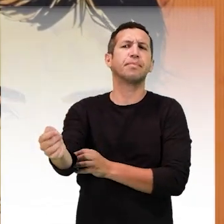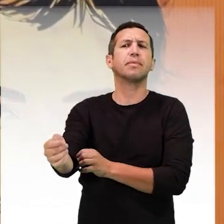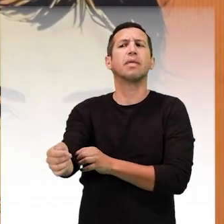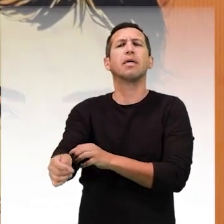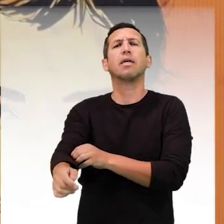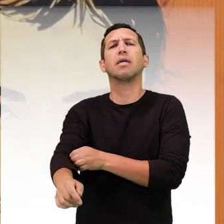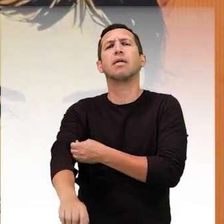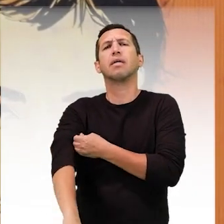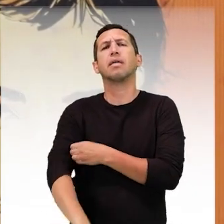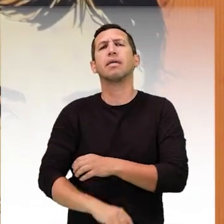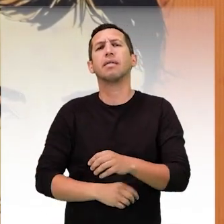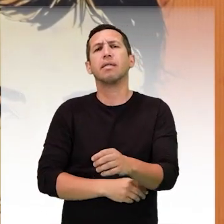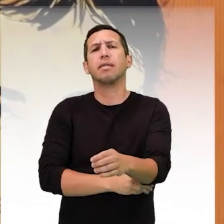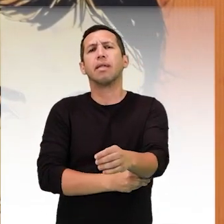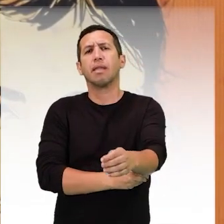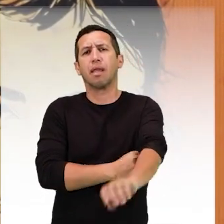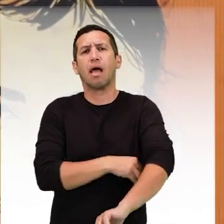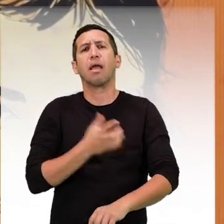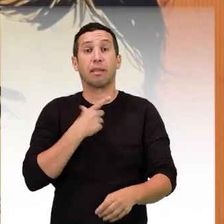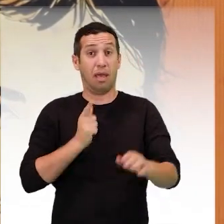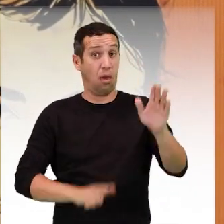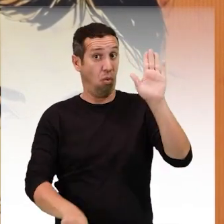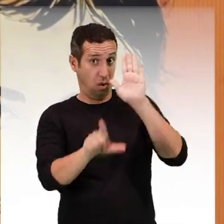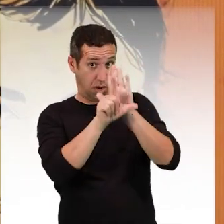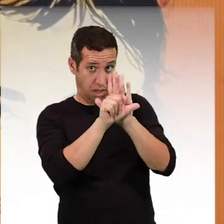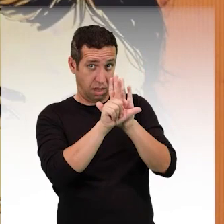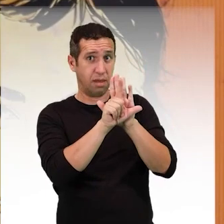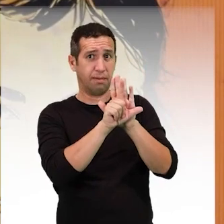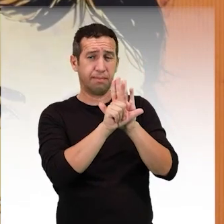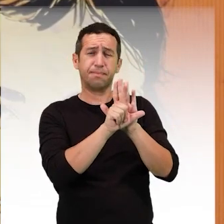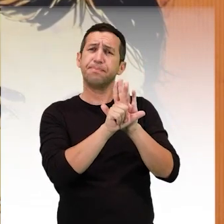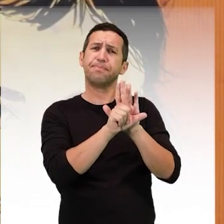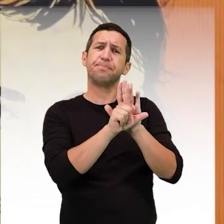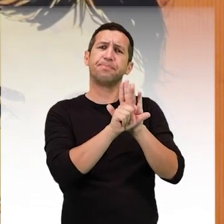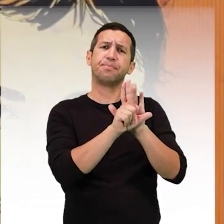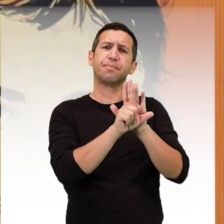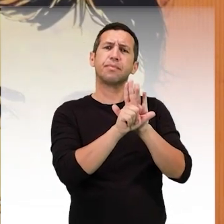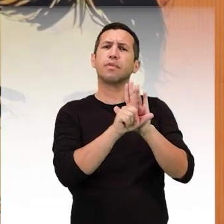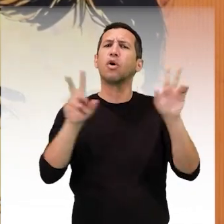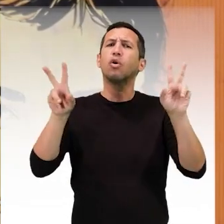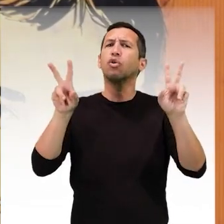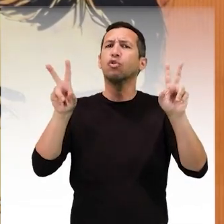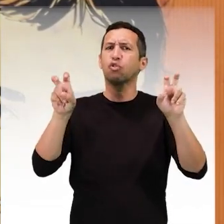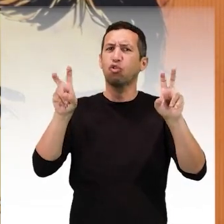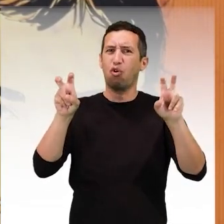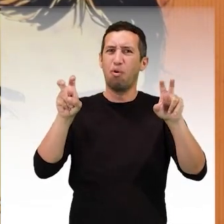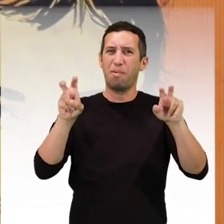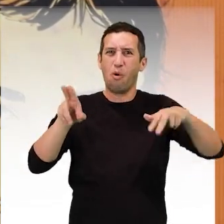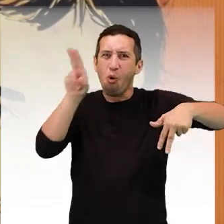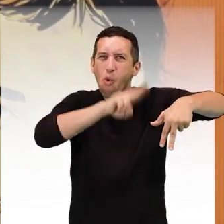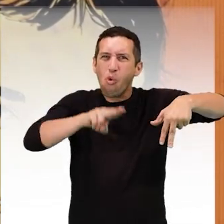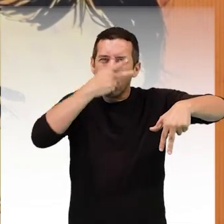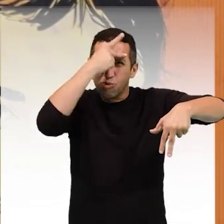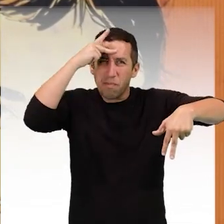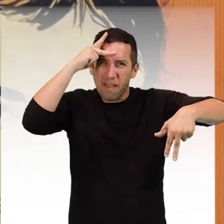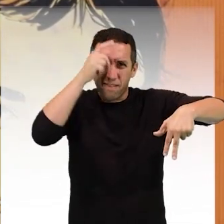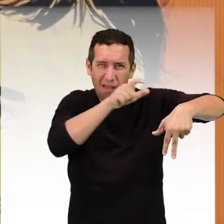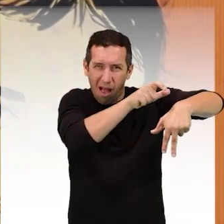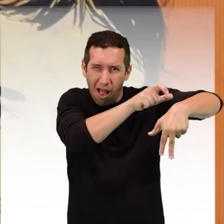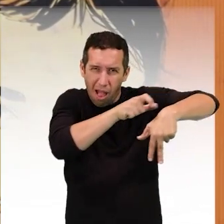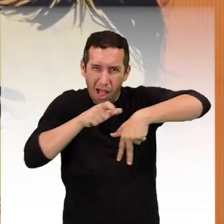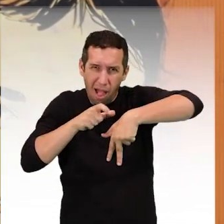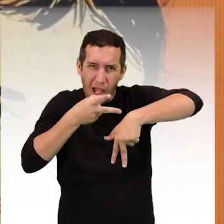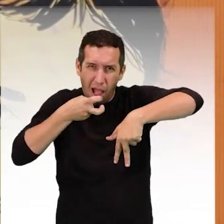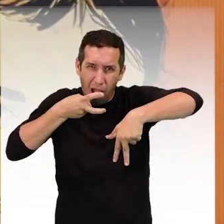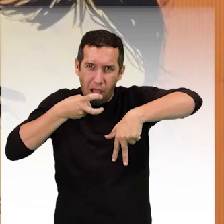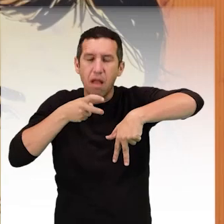né, essa lei que especificamente fala de essa questão de tráfico de pessoas. Tem aí sempre